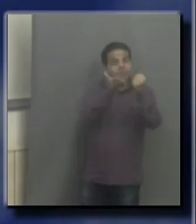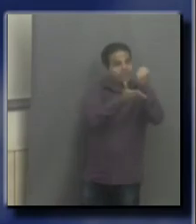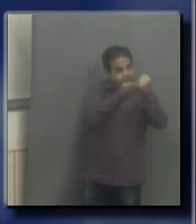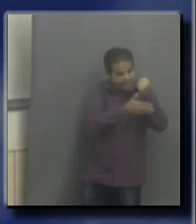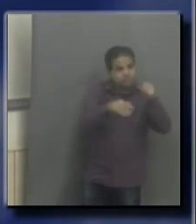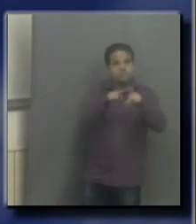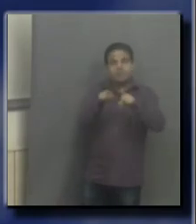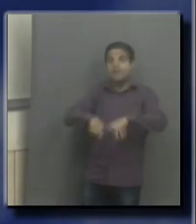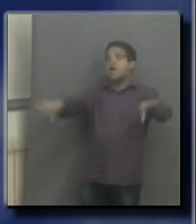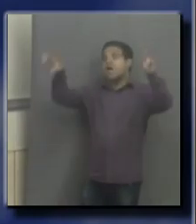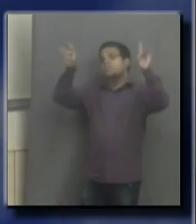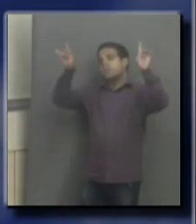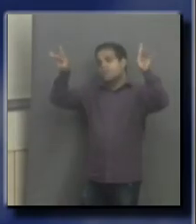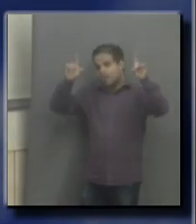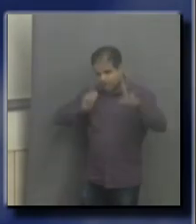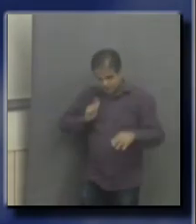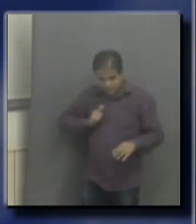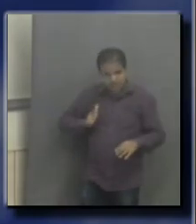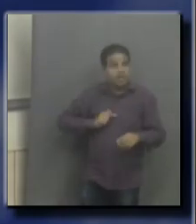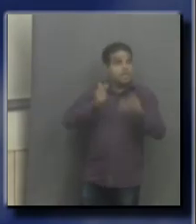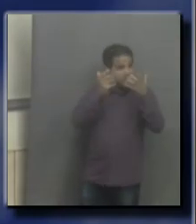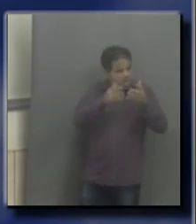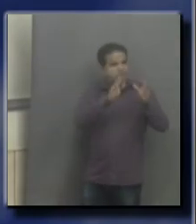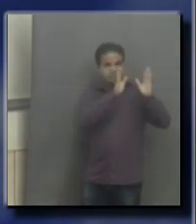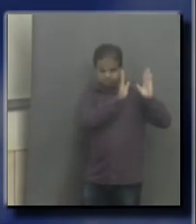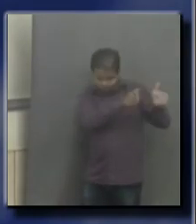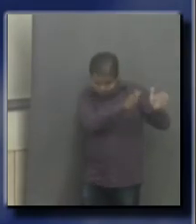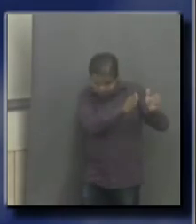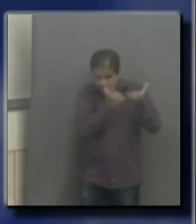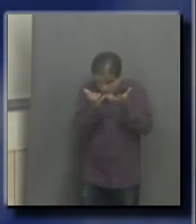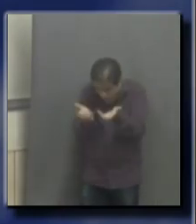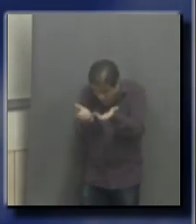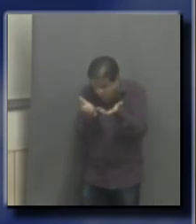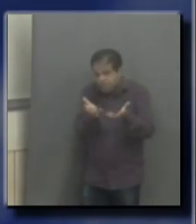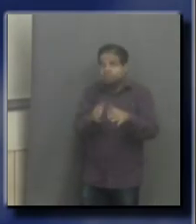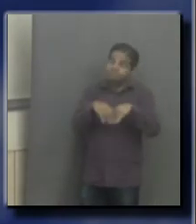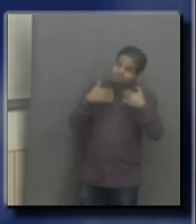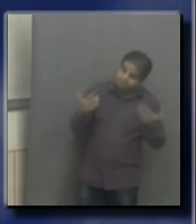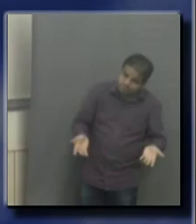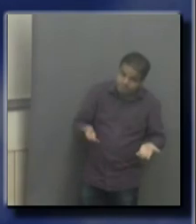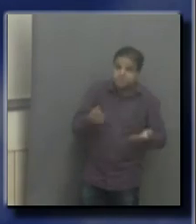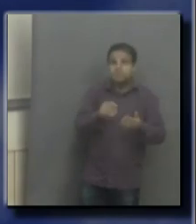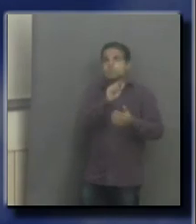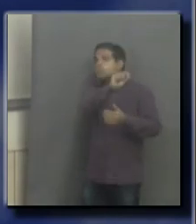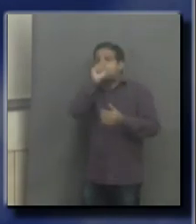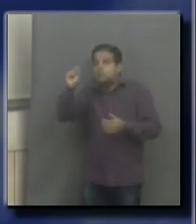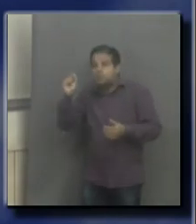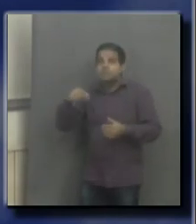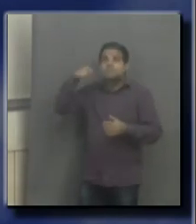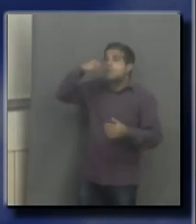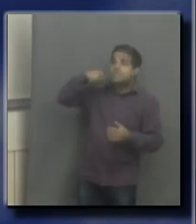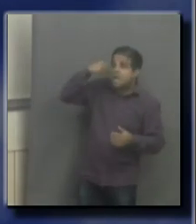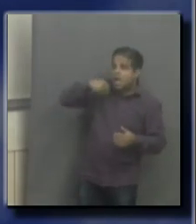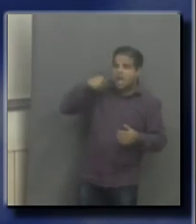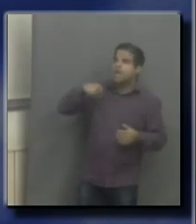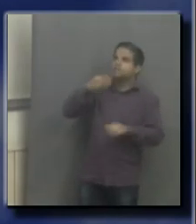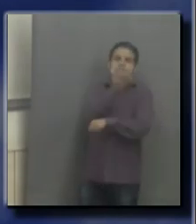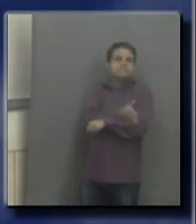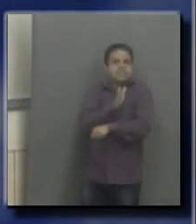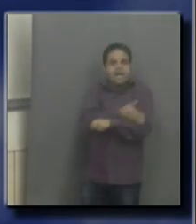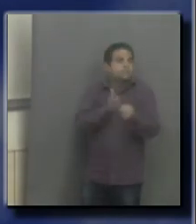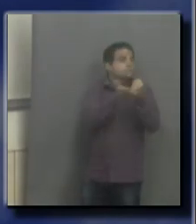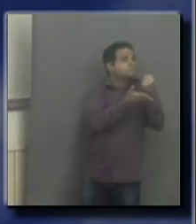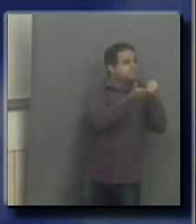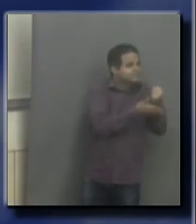estágios específicos. Queremos mantê-los, né? Que tem sido a experiência dos estágios